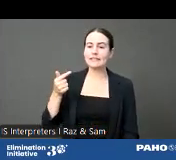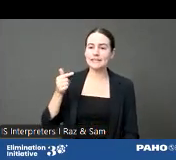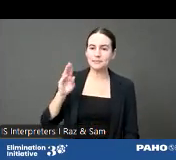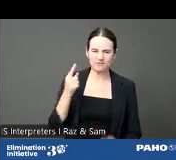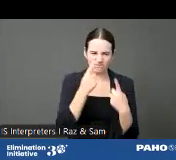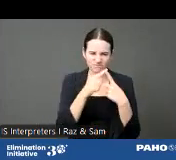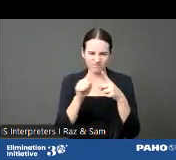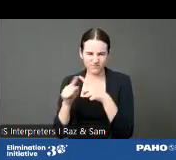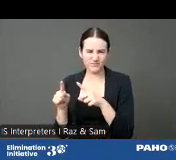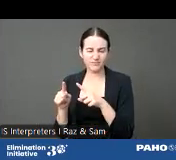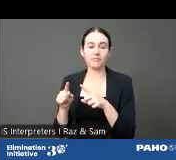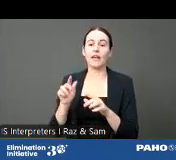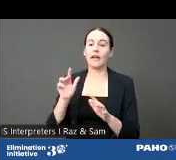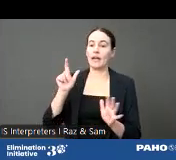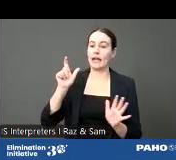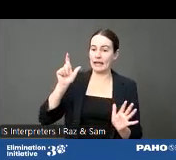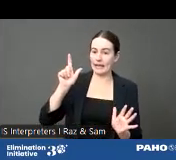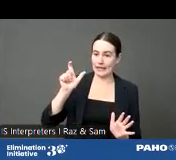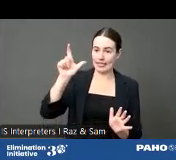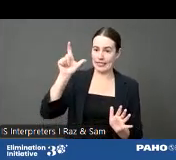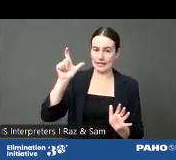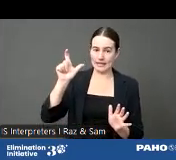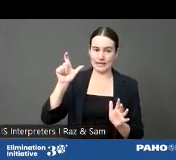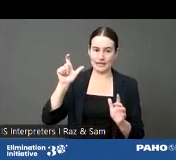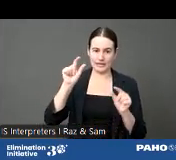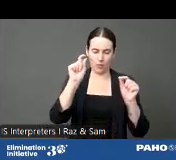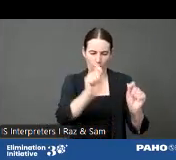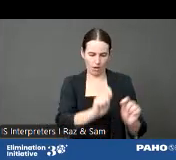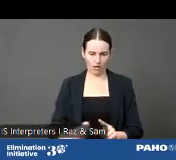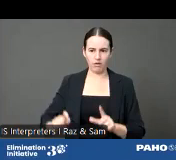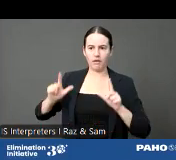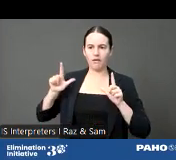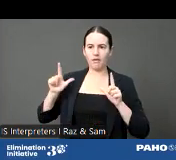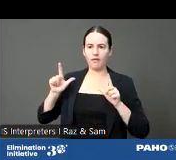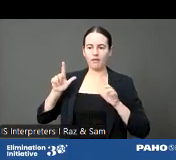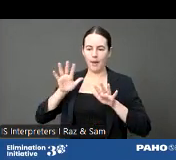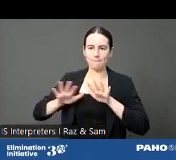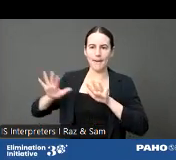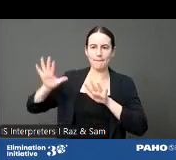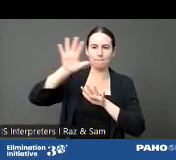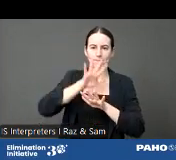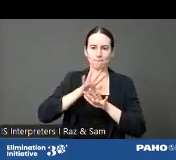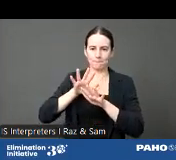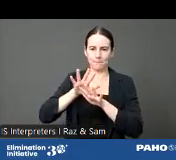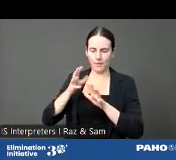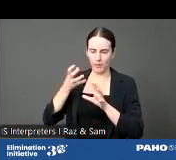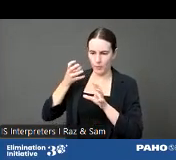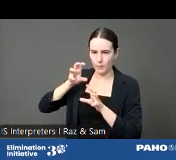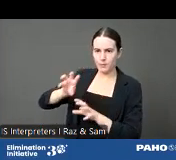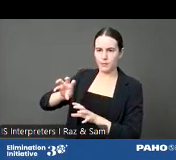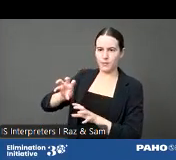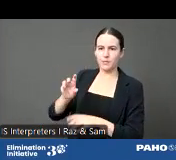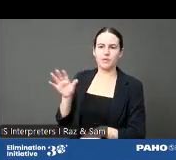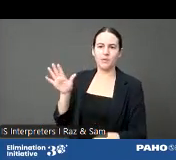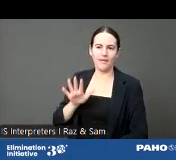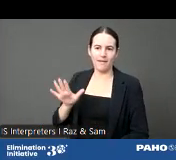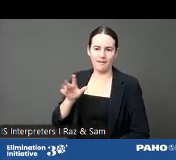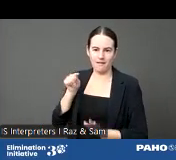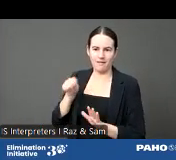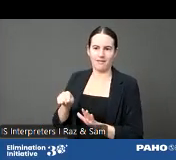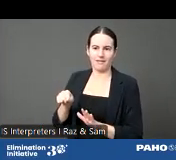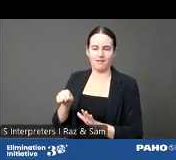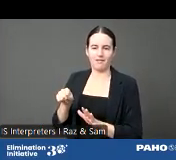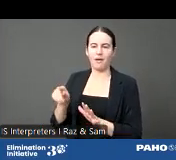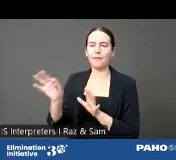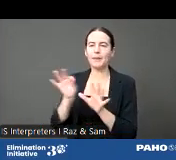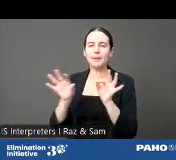doenças, e podemos ver em que países das regiões, por exemplo, esses países têm meta de eliminação. Aqui nós podemos ver onde